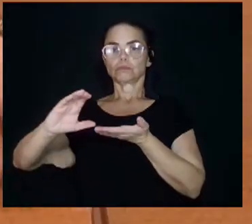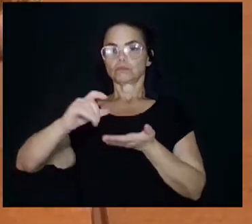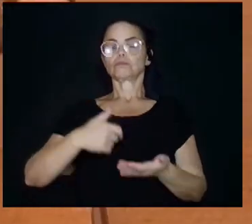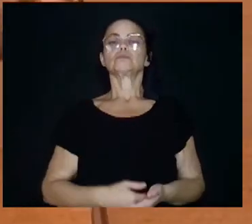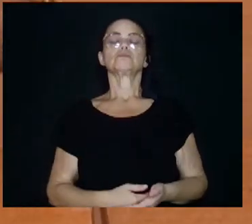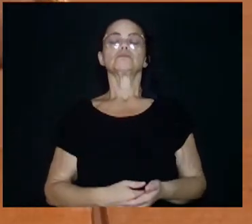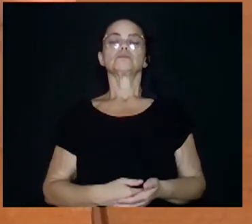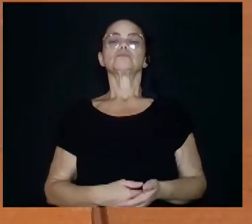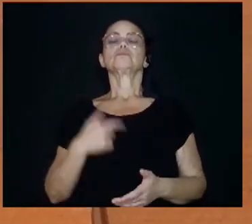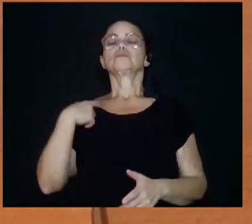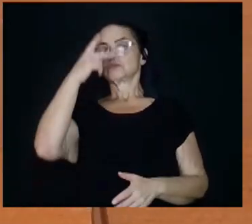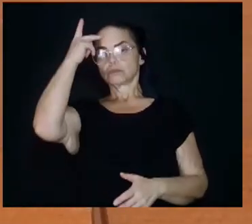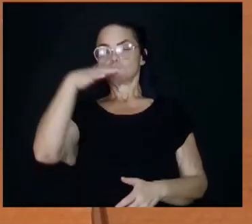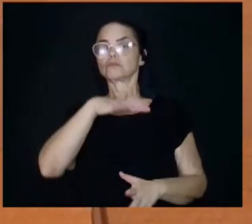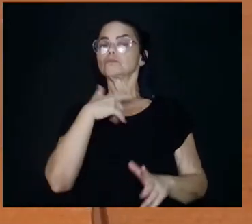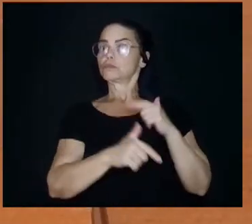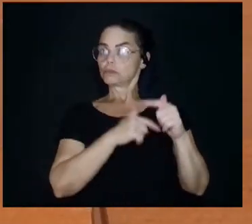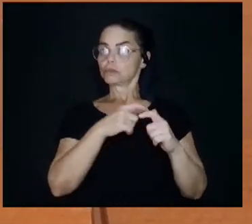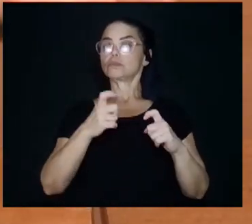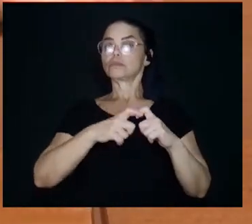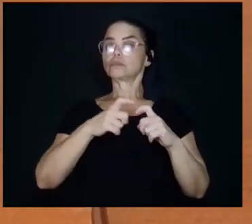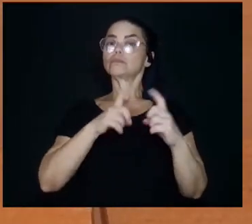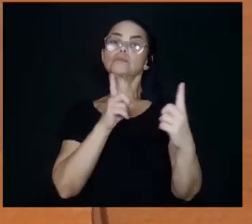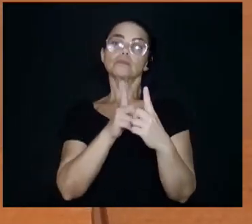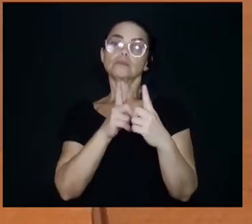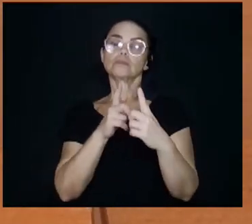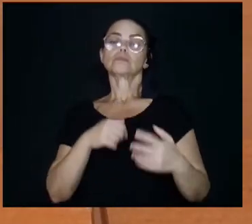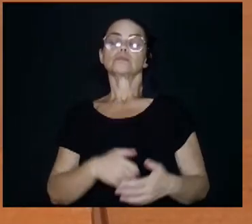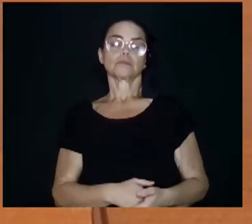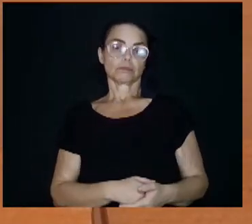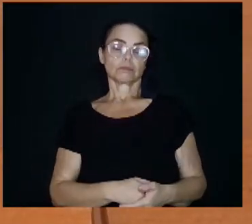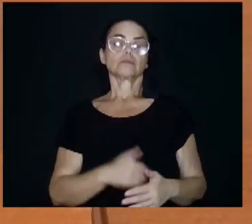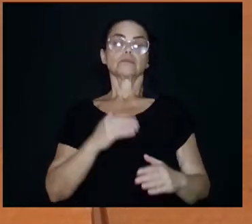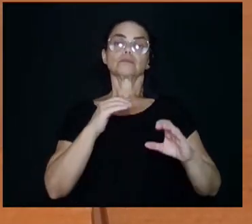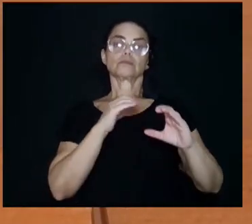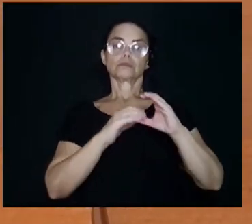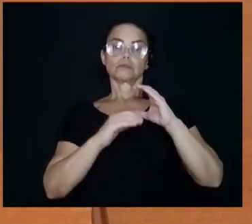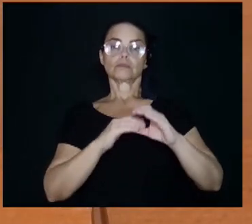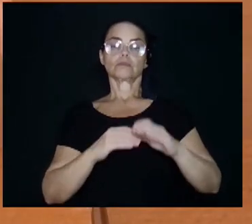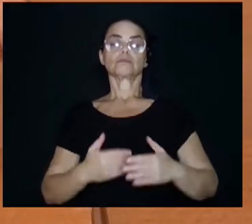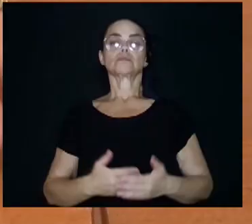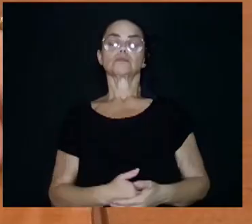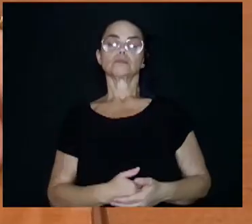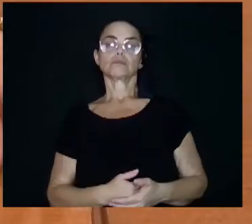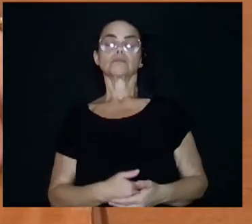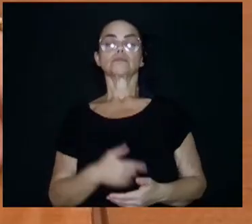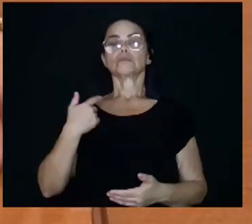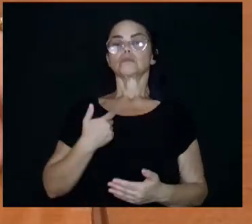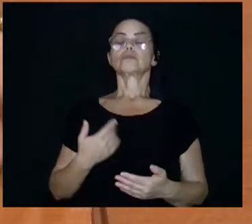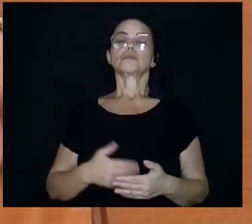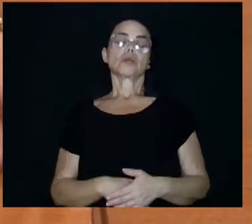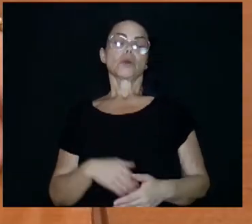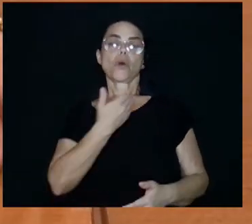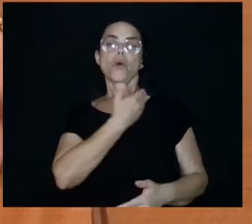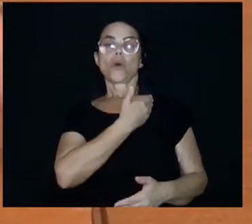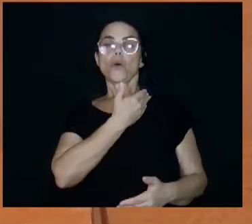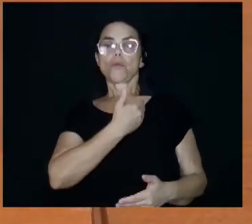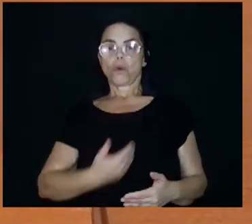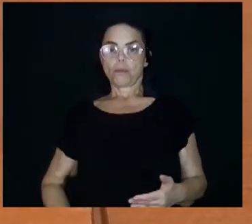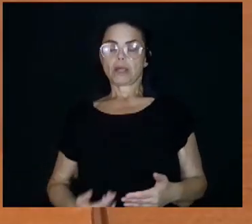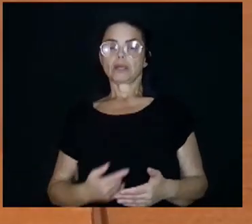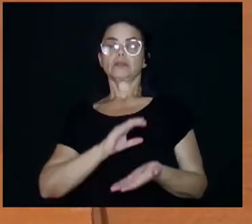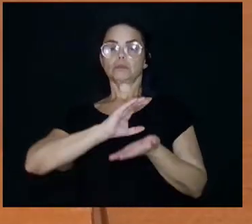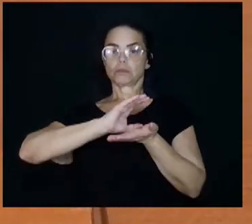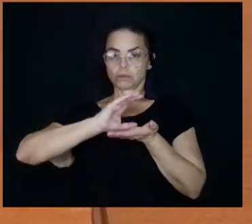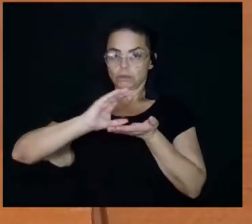no município através de concurso público, inclusive profissionais da fonoaudiologia, que o orçamento da Sim